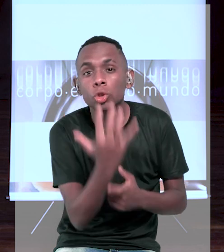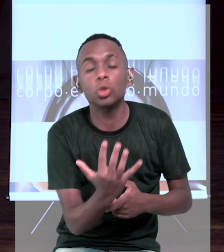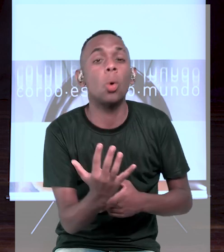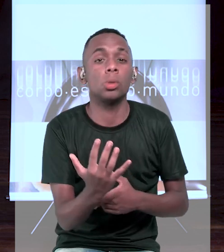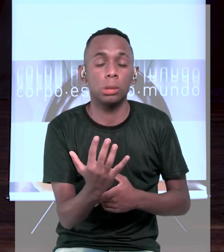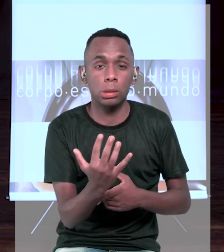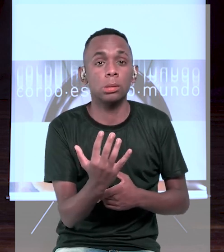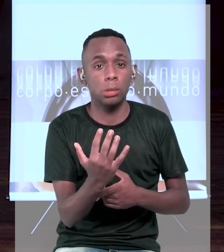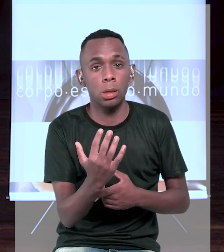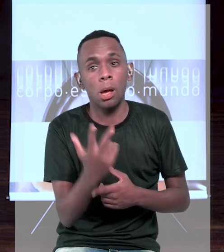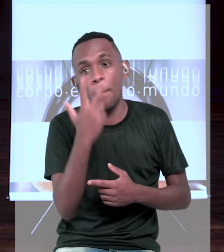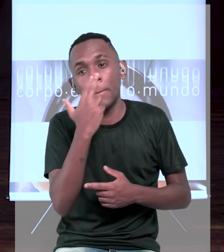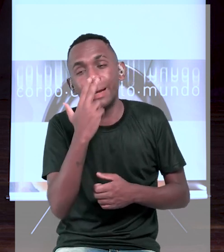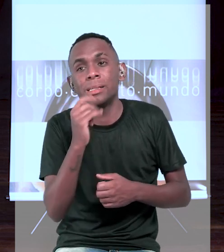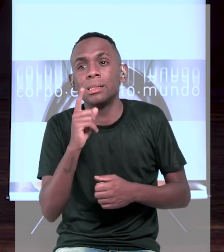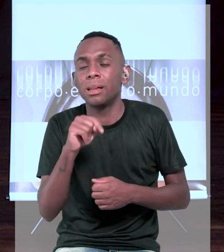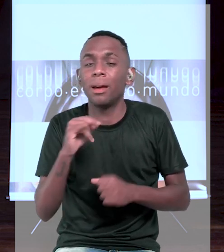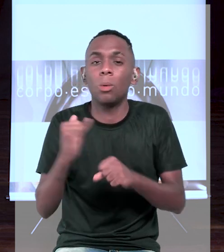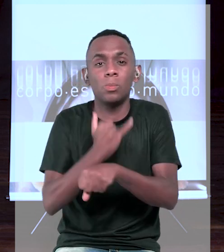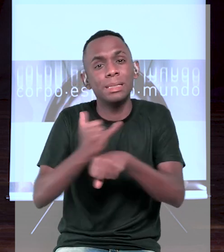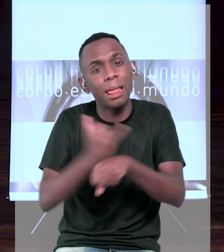Spinoza, como uma forma de